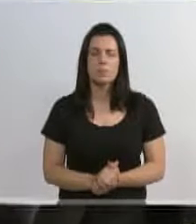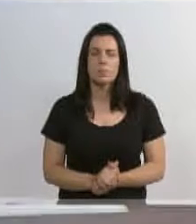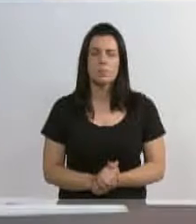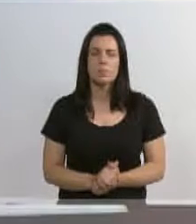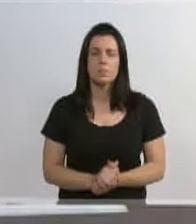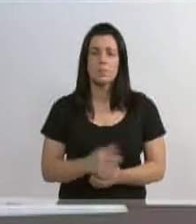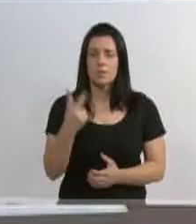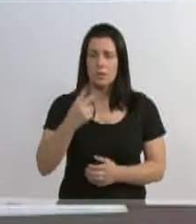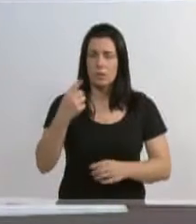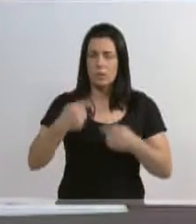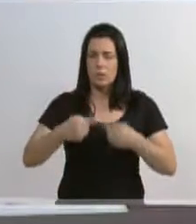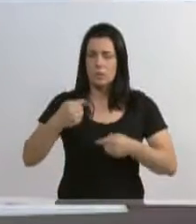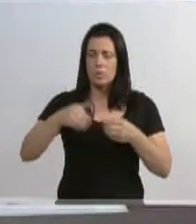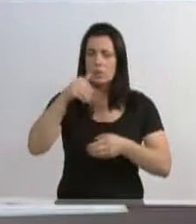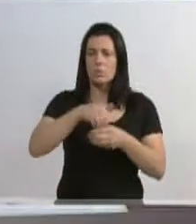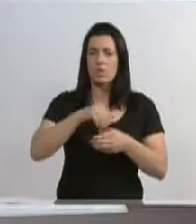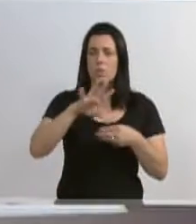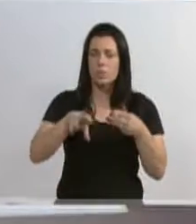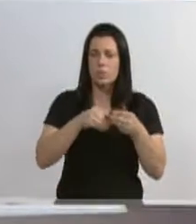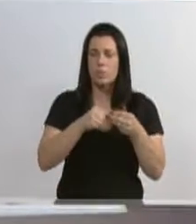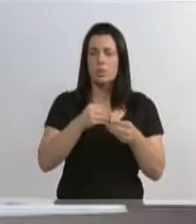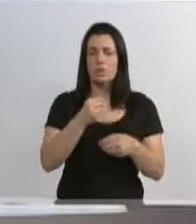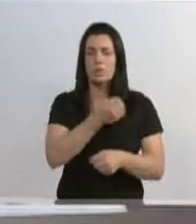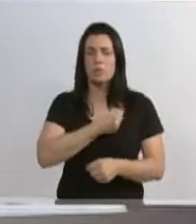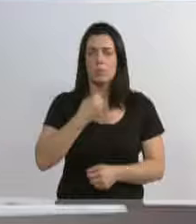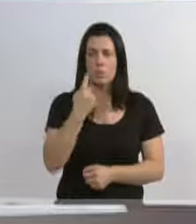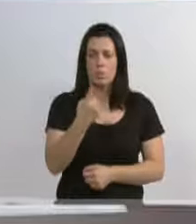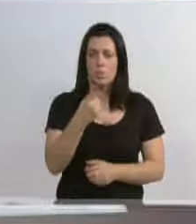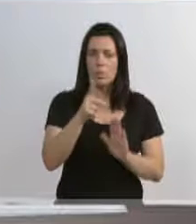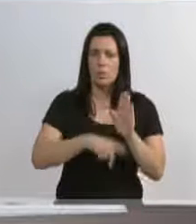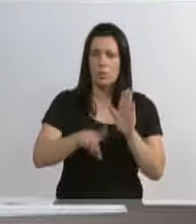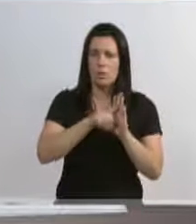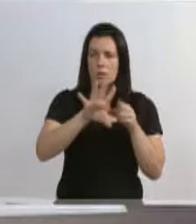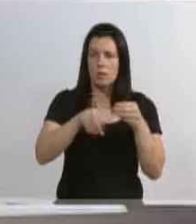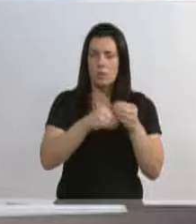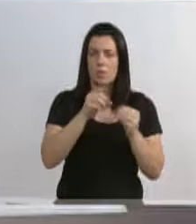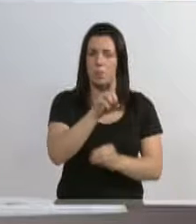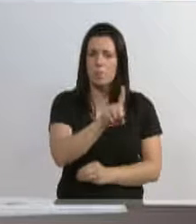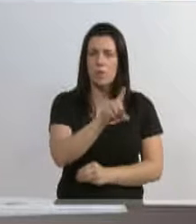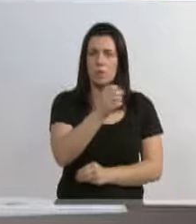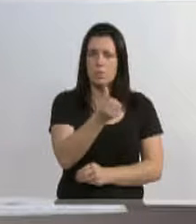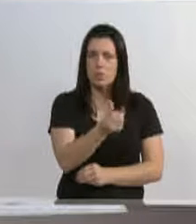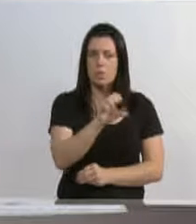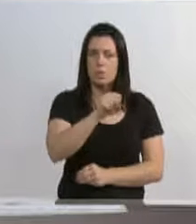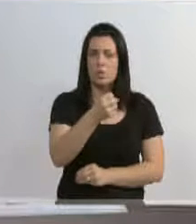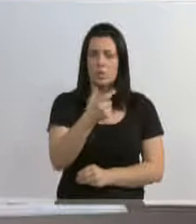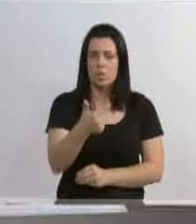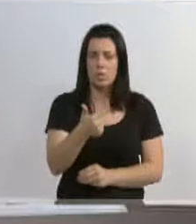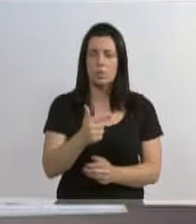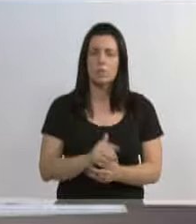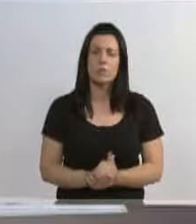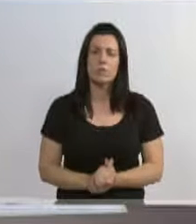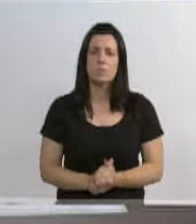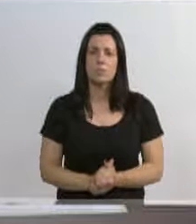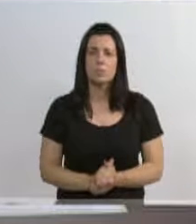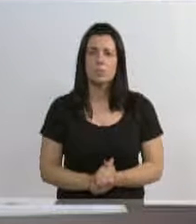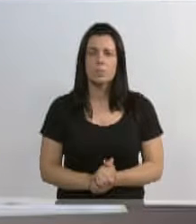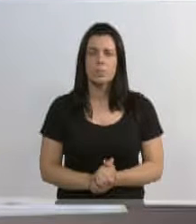Em segunda discussão e votação, a emenda número 1 ao projeto de lei complementar número 1682.